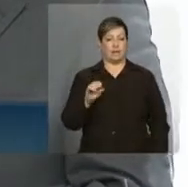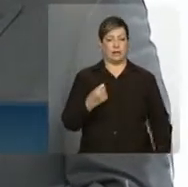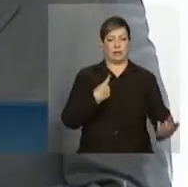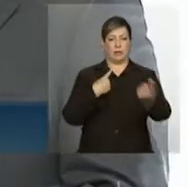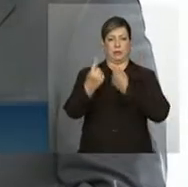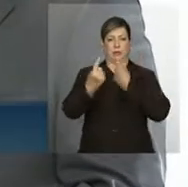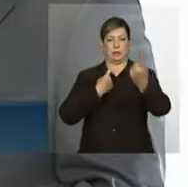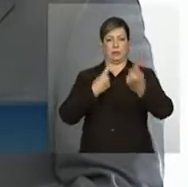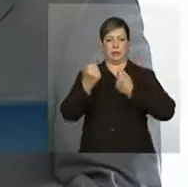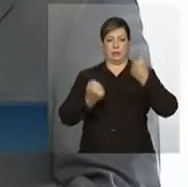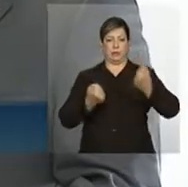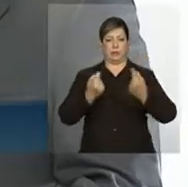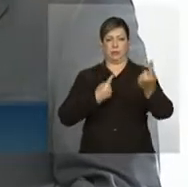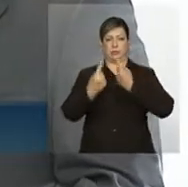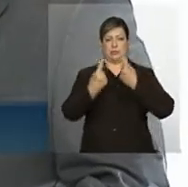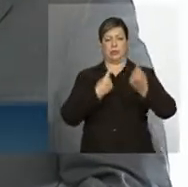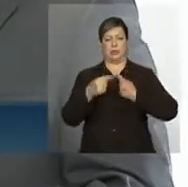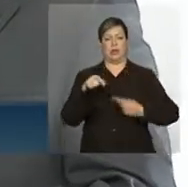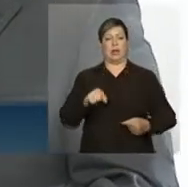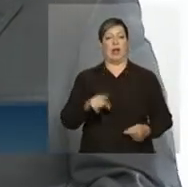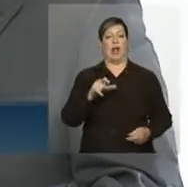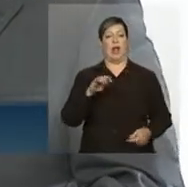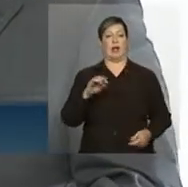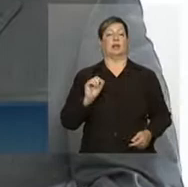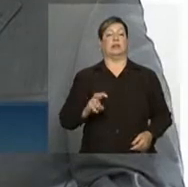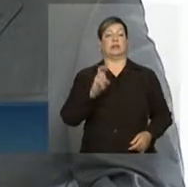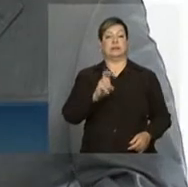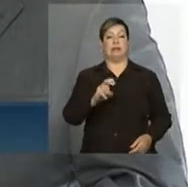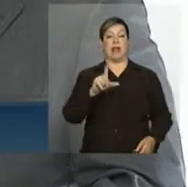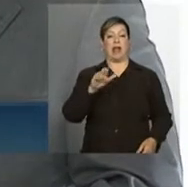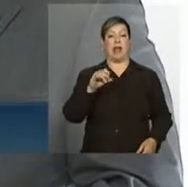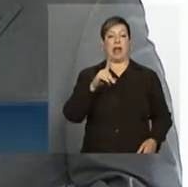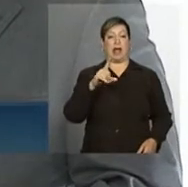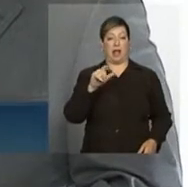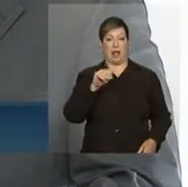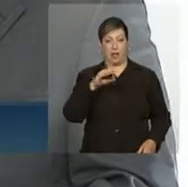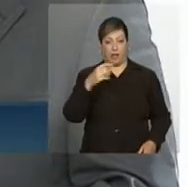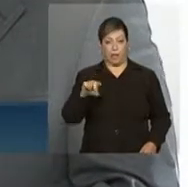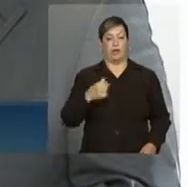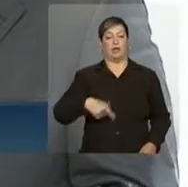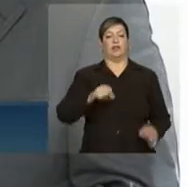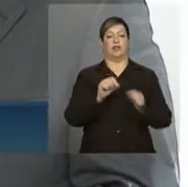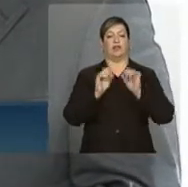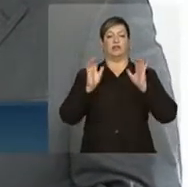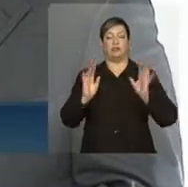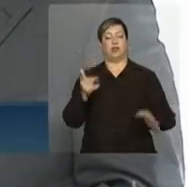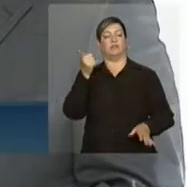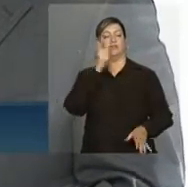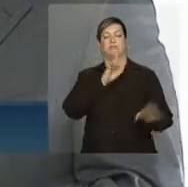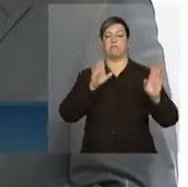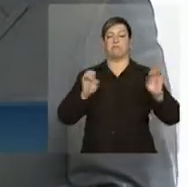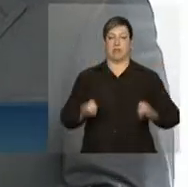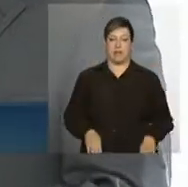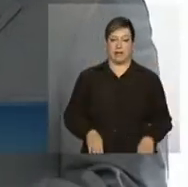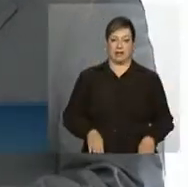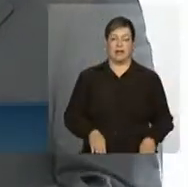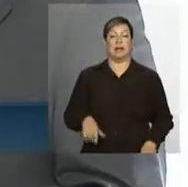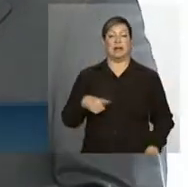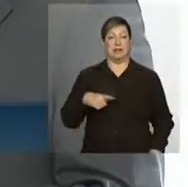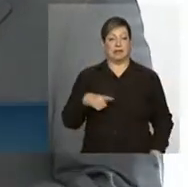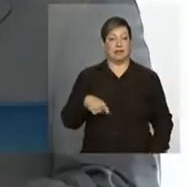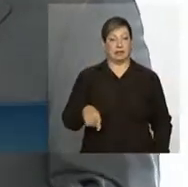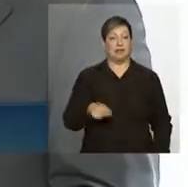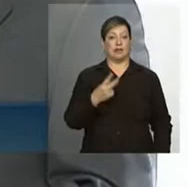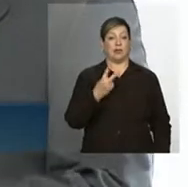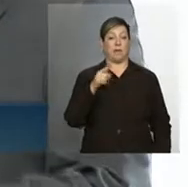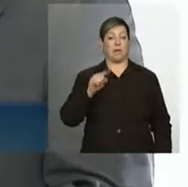serão concessionadas nesse lote de 5 leilões que nós já realizamos com total sucesso. Serão